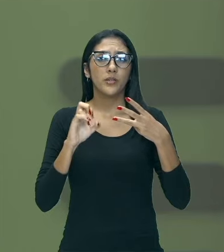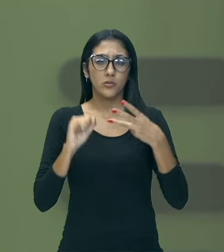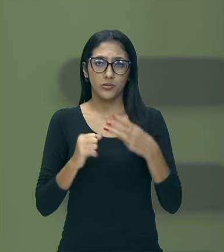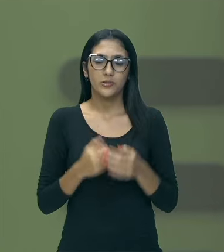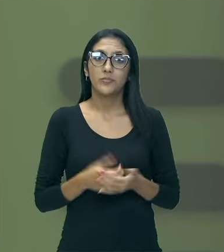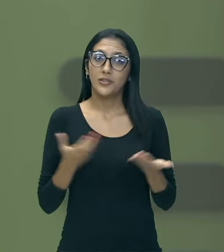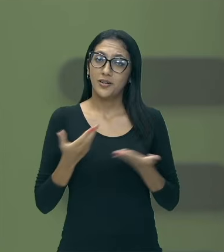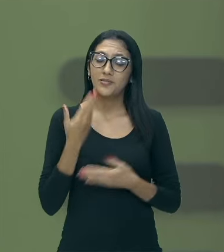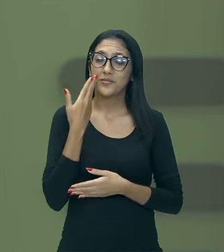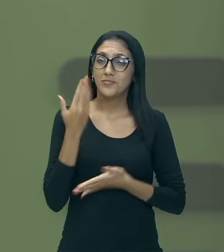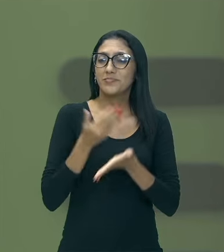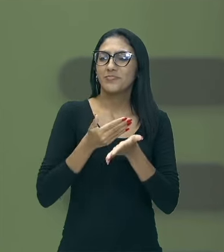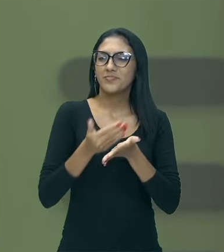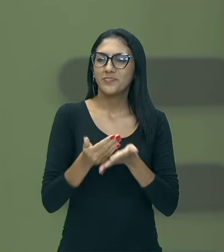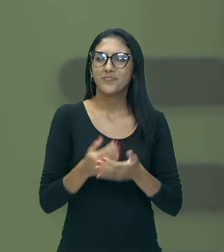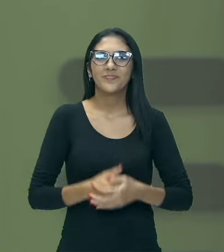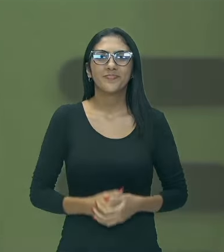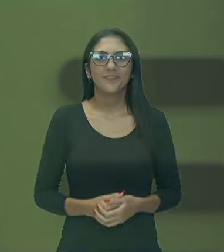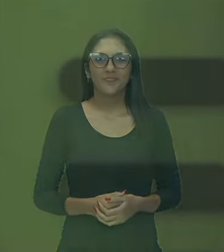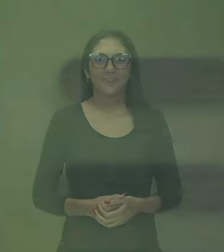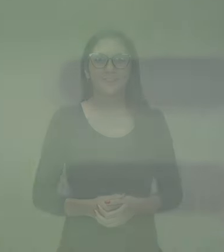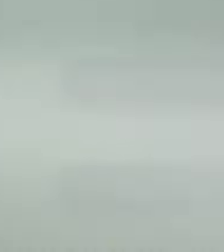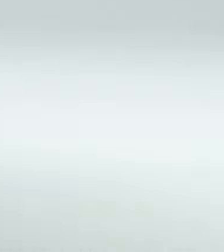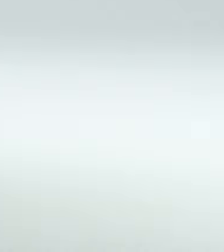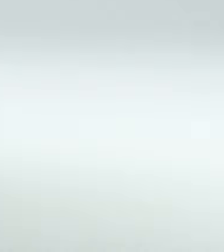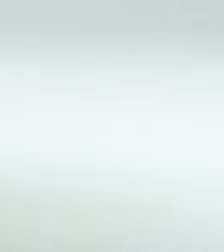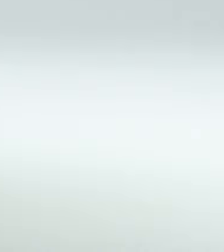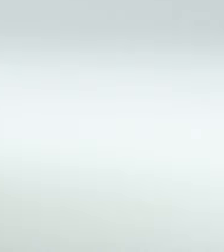agora vamos à nossa aula.